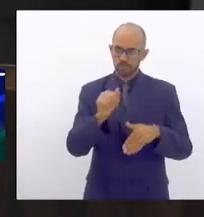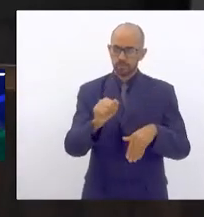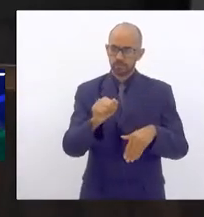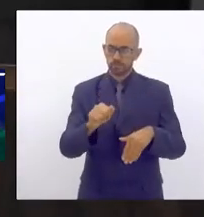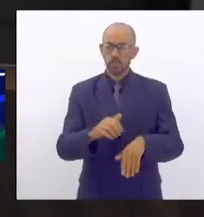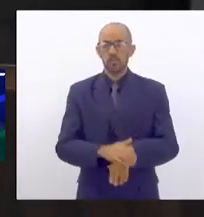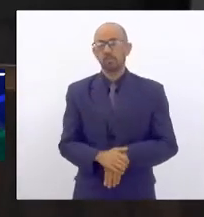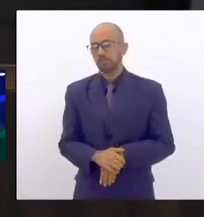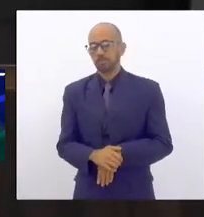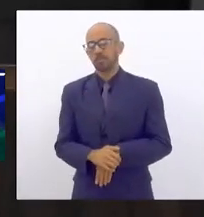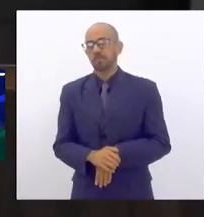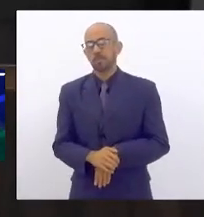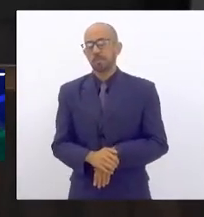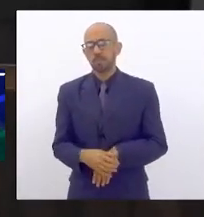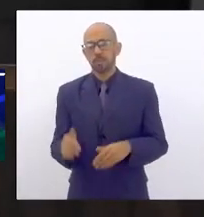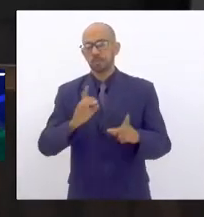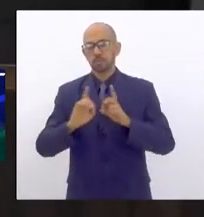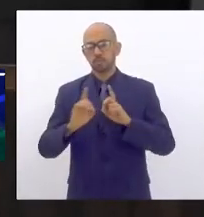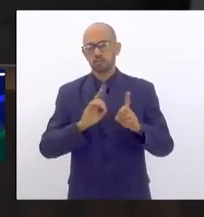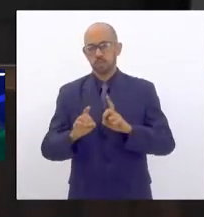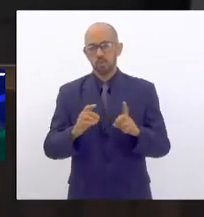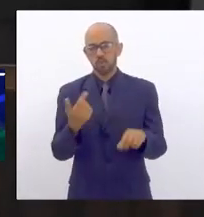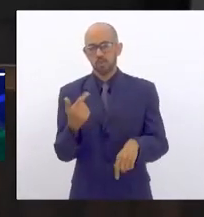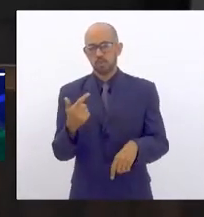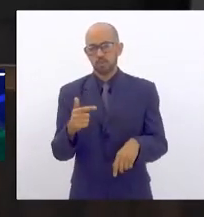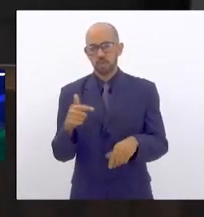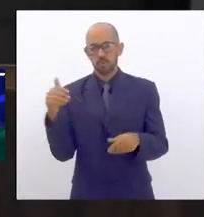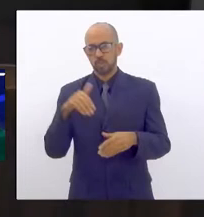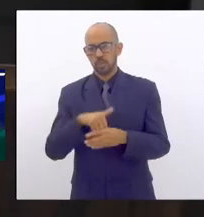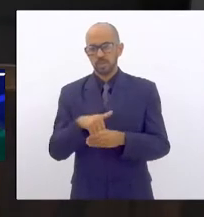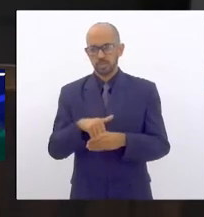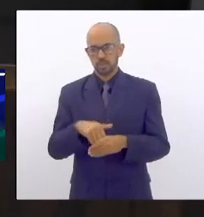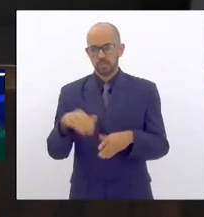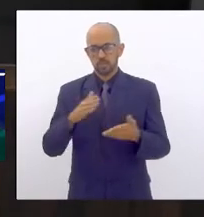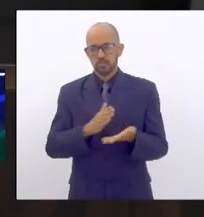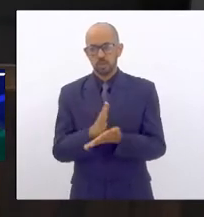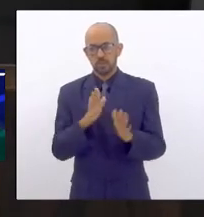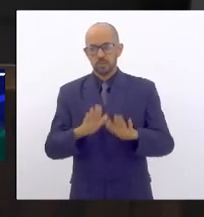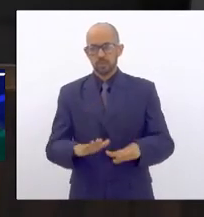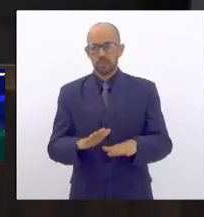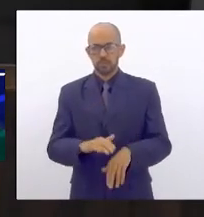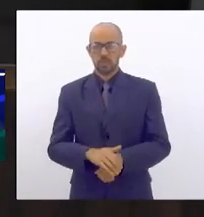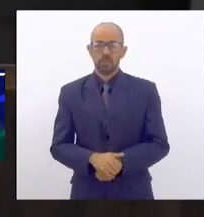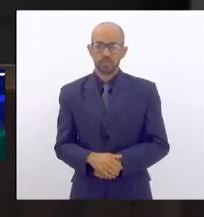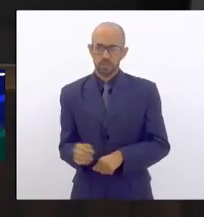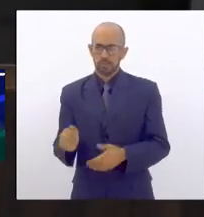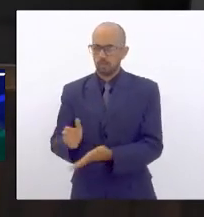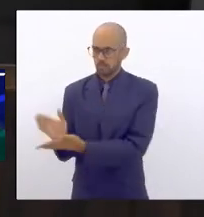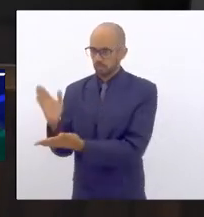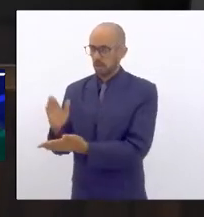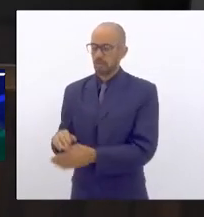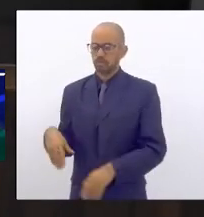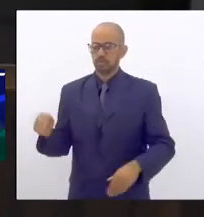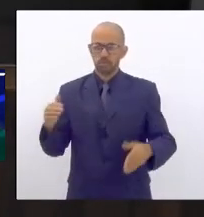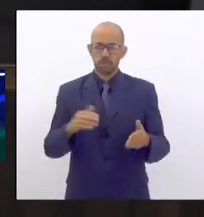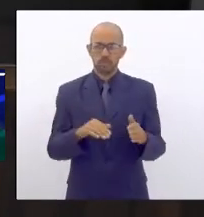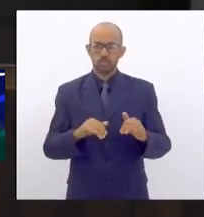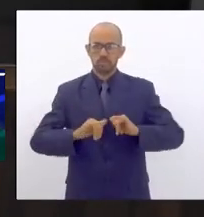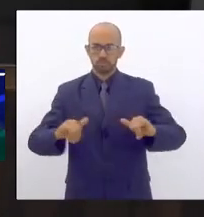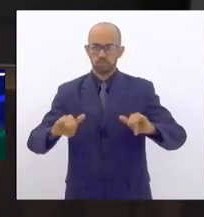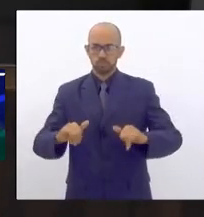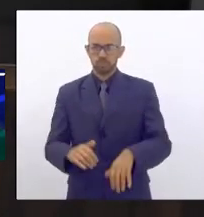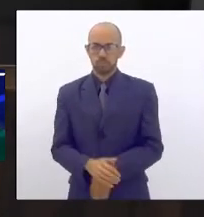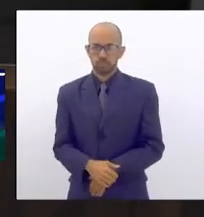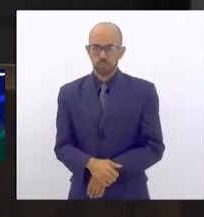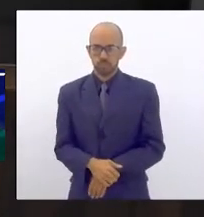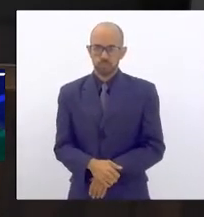discussão, não havendo quem queira discutir, encerra a discussão. Em votação, os senhores que aprovam, permaneçam como estão aprovados, vai à promulgação. Projeto